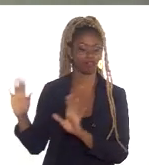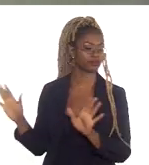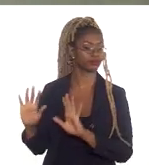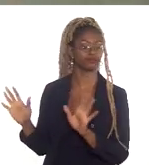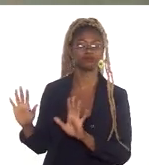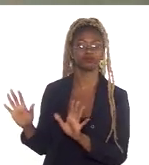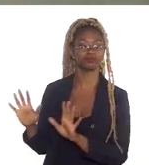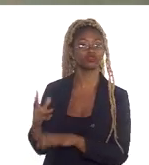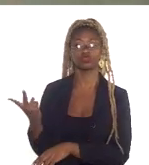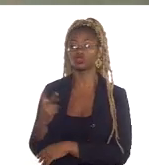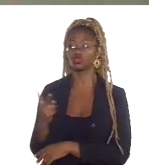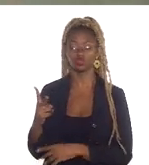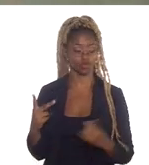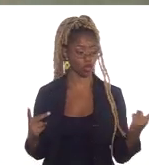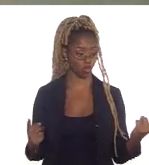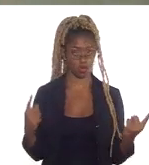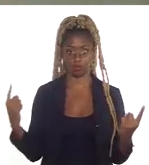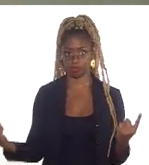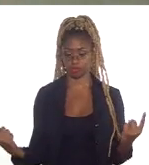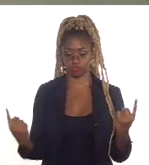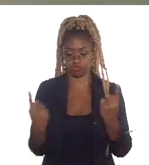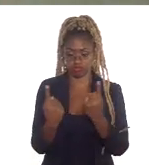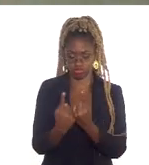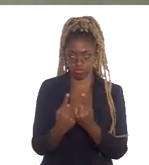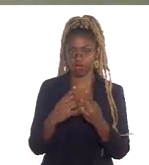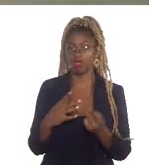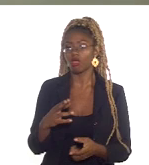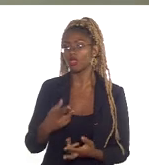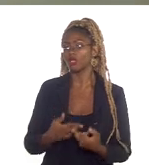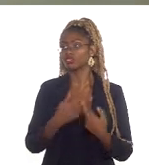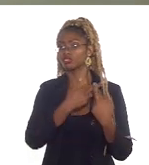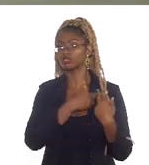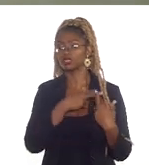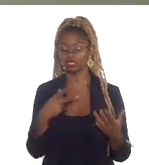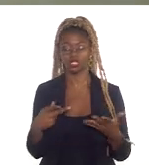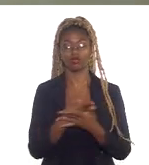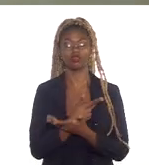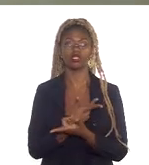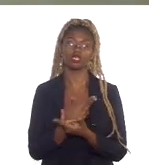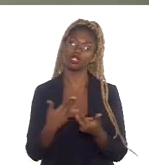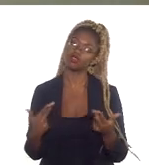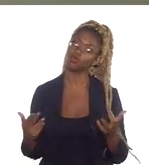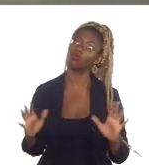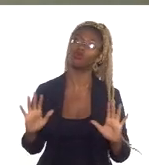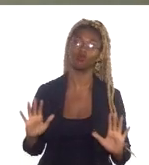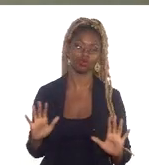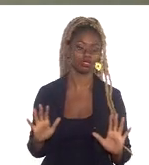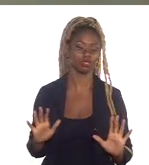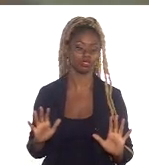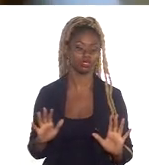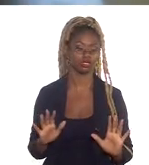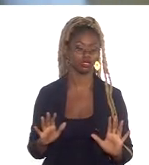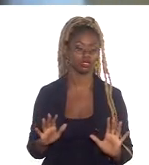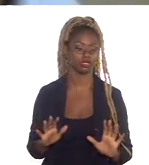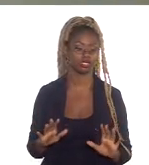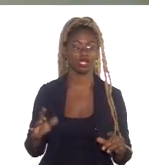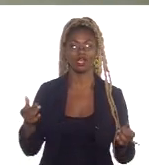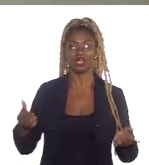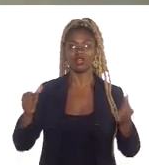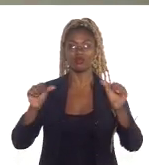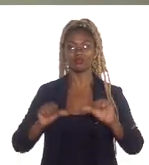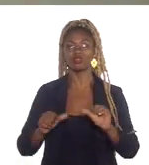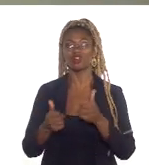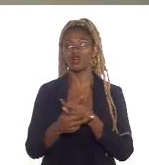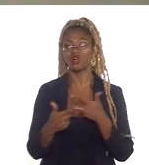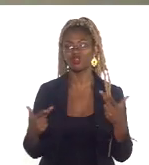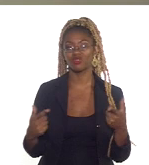responsáveis por fazer as coisas acontecerem, não ficar esse negócio assim. Depara. A pior coisa do